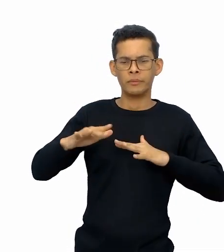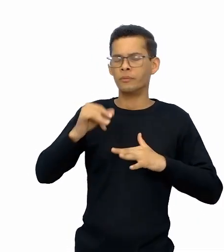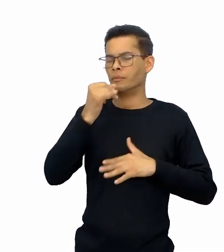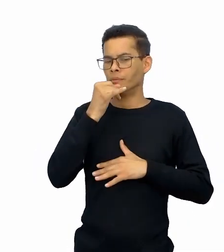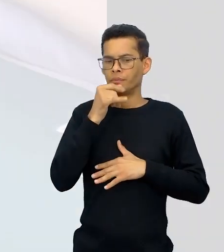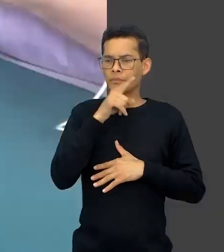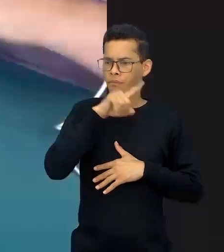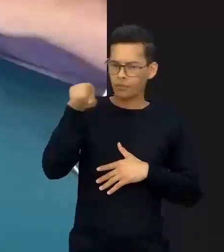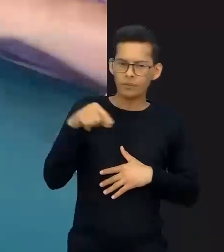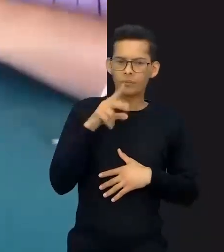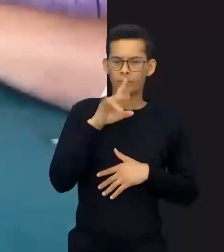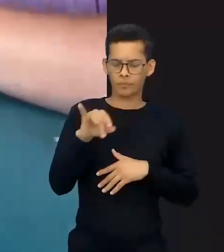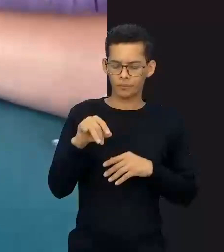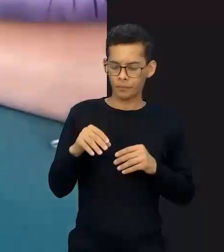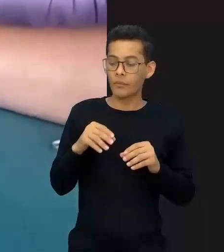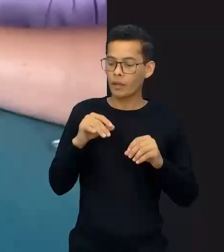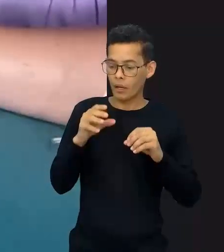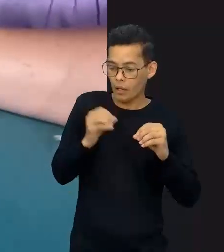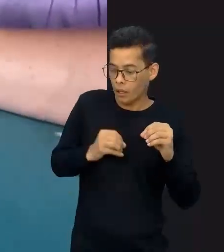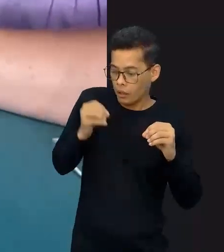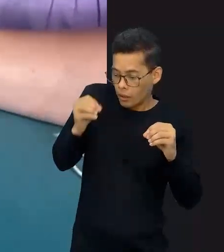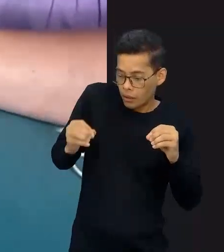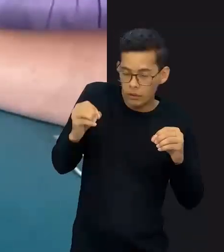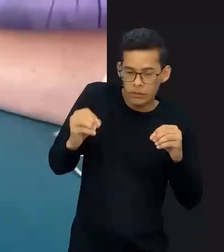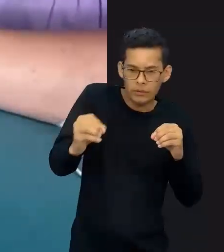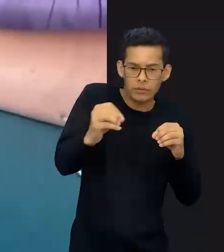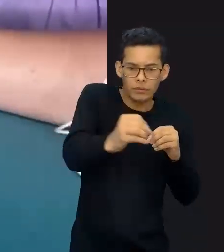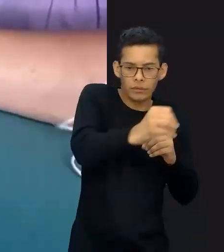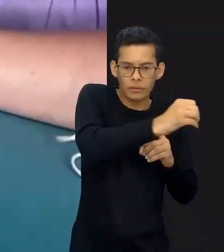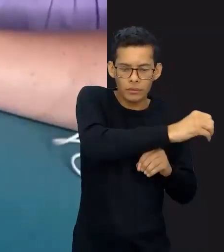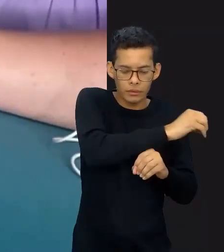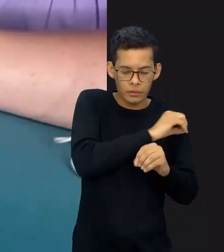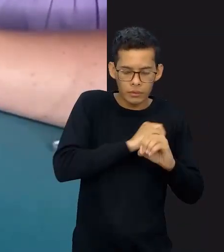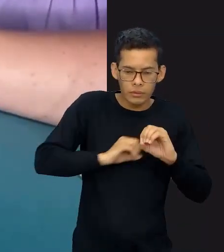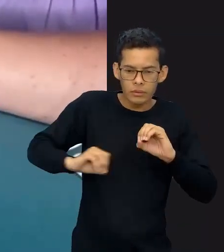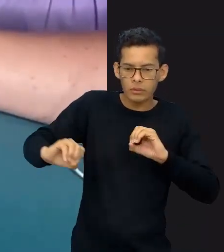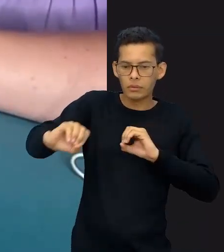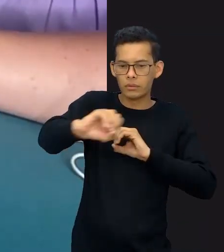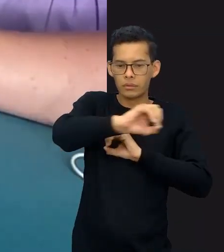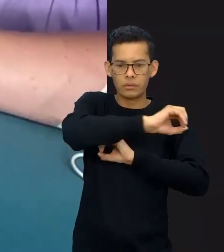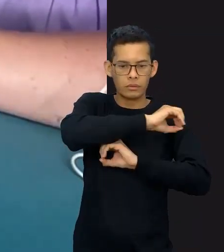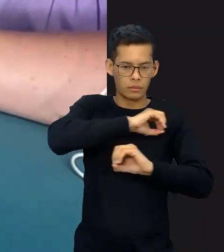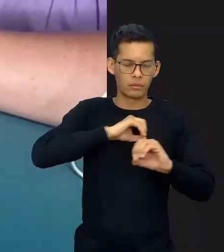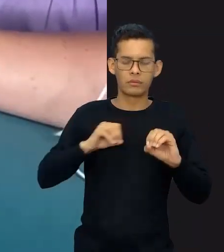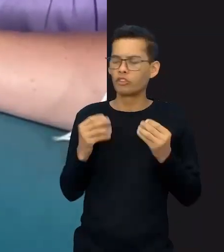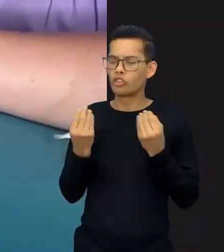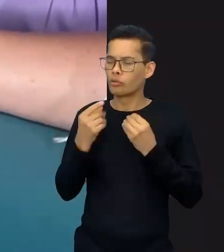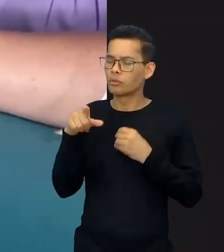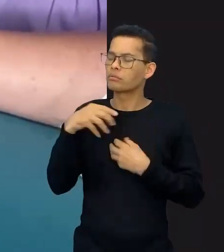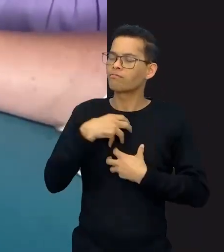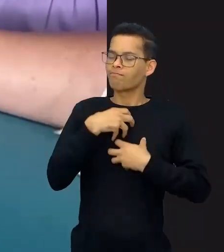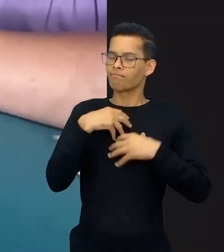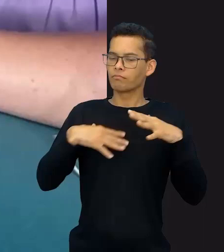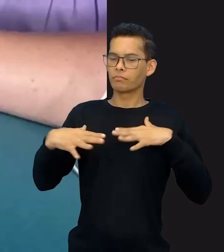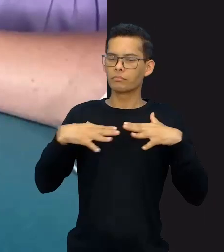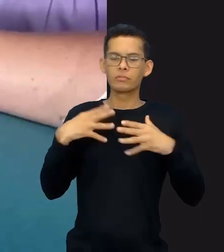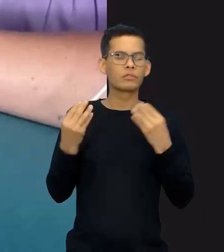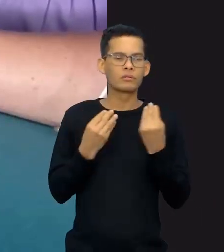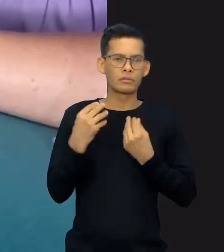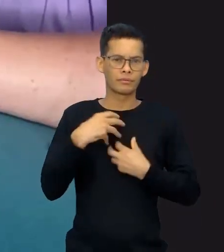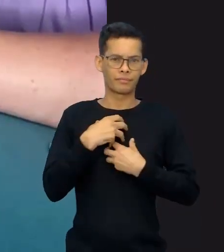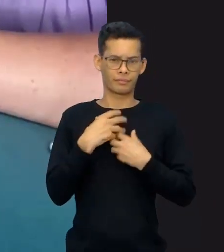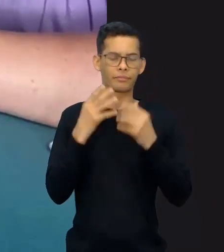marcar. E aí, como é que vocês acham que é esse movimento, tá? E depois